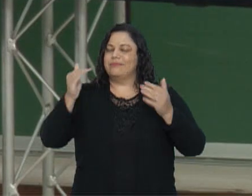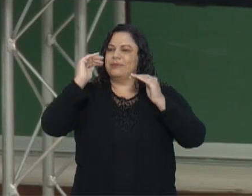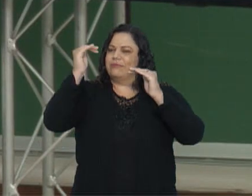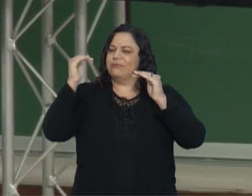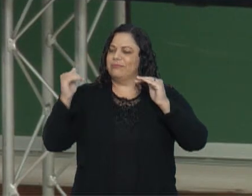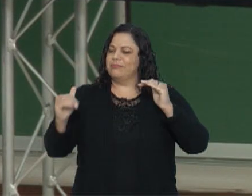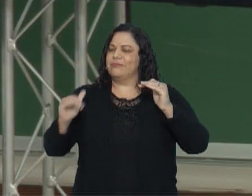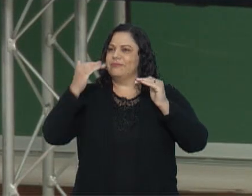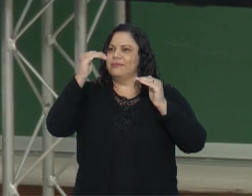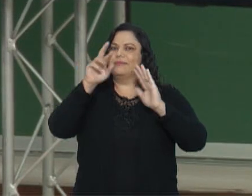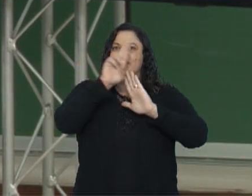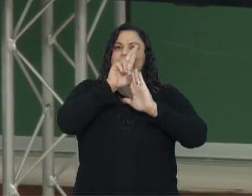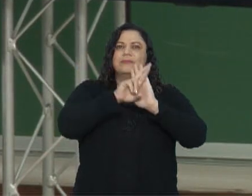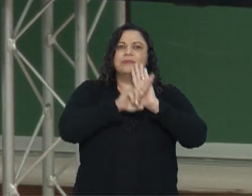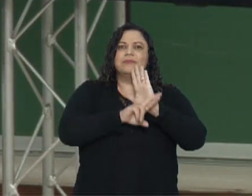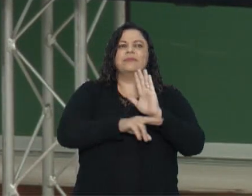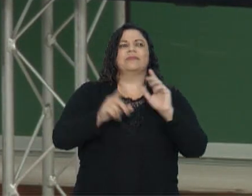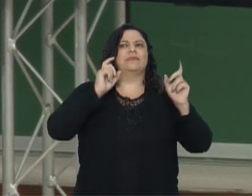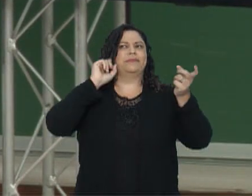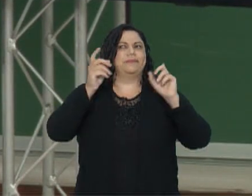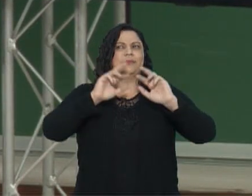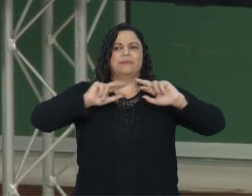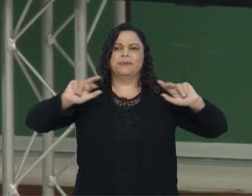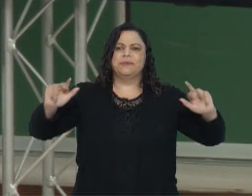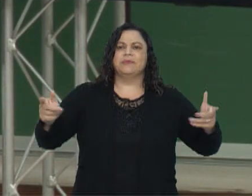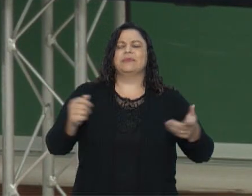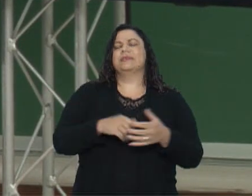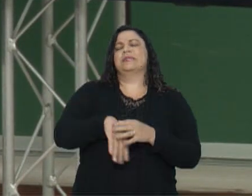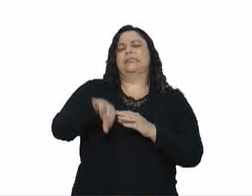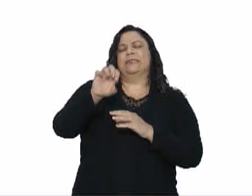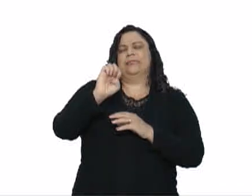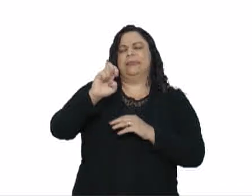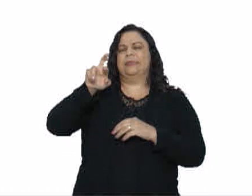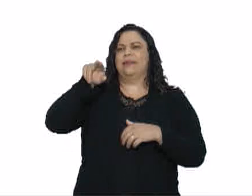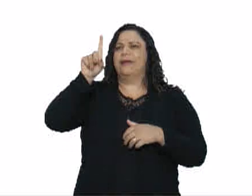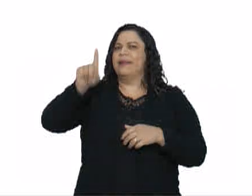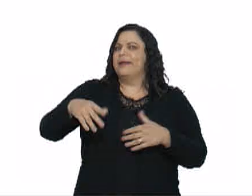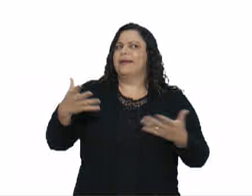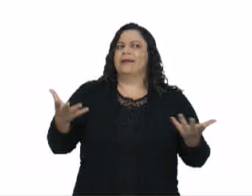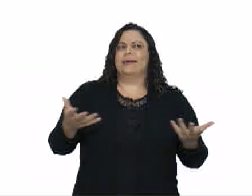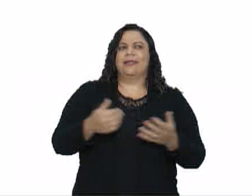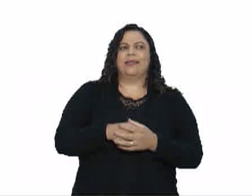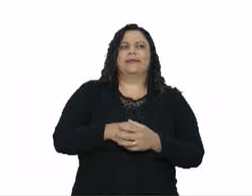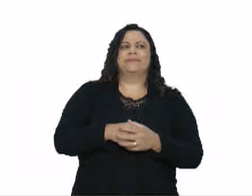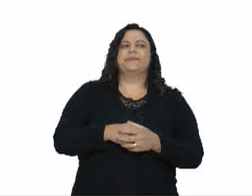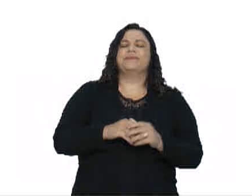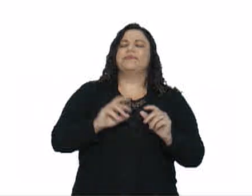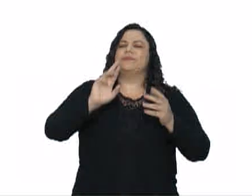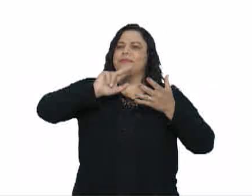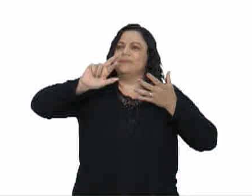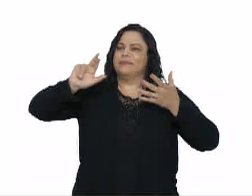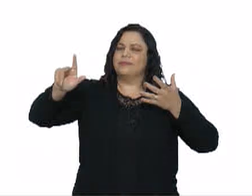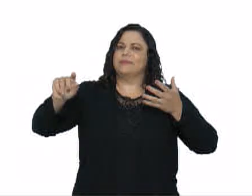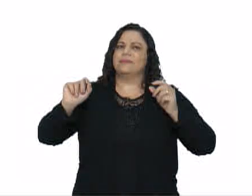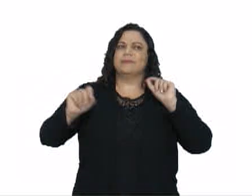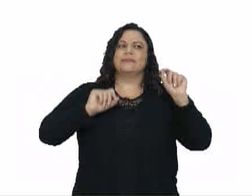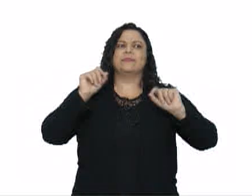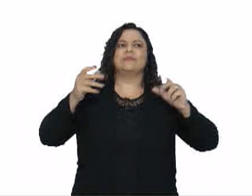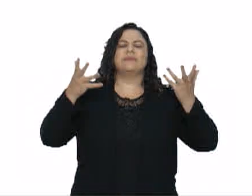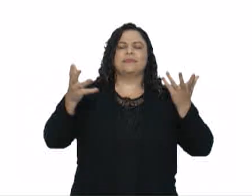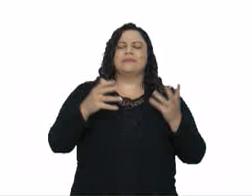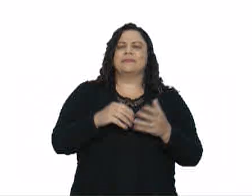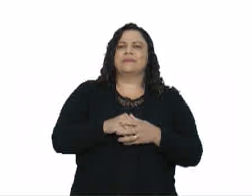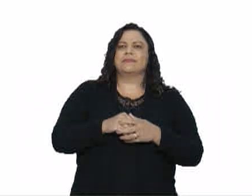repetem pela regrinha. Preocupación, será, cuestión, estarás. Certo? A ver,